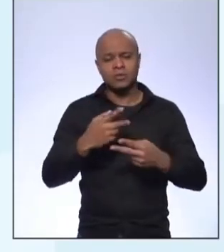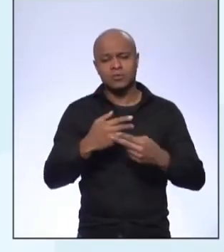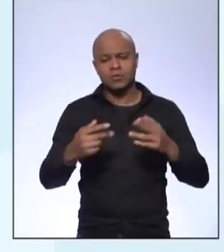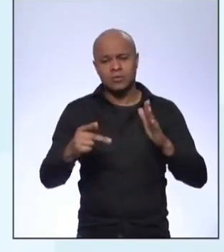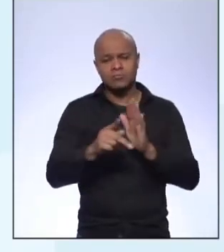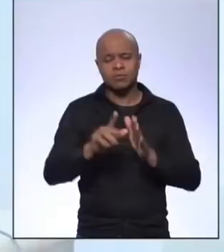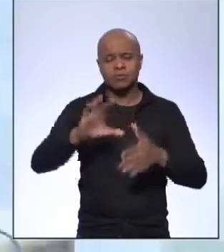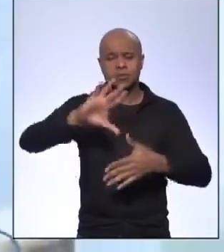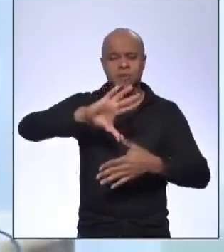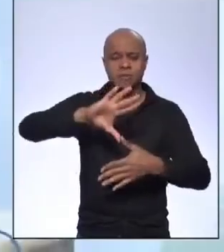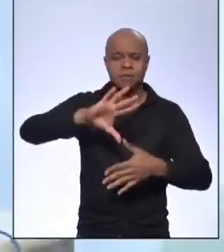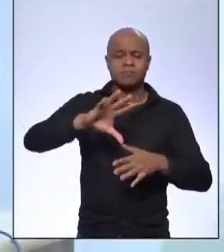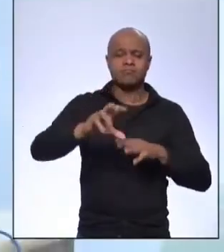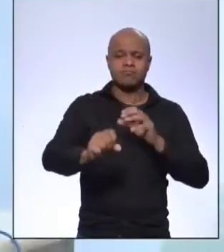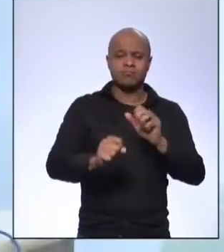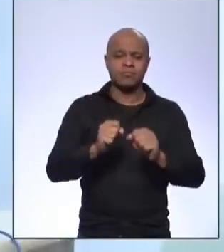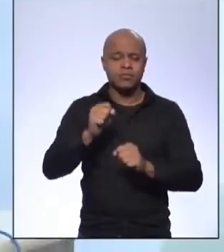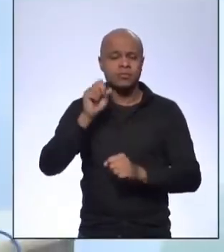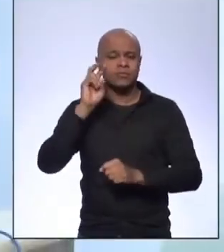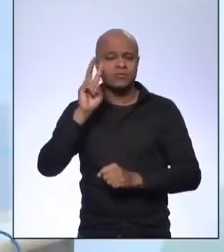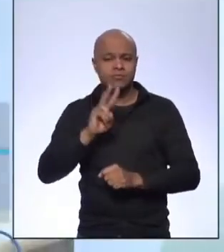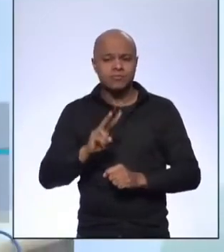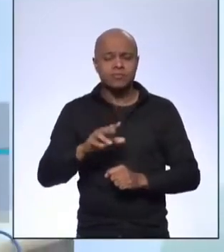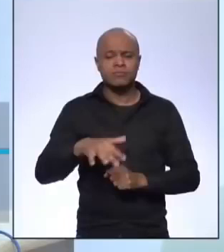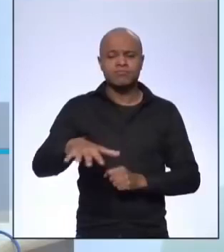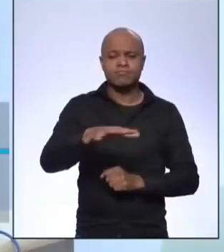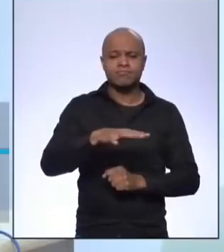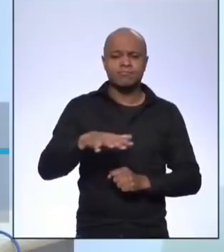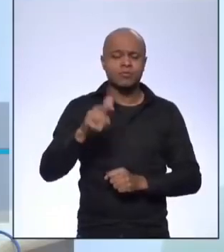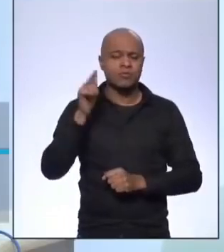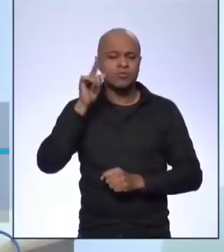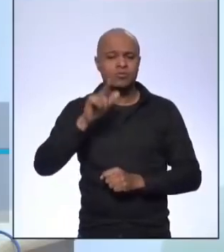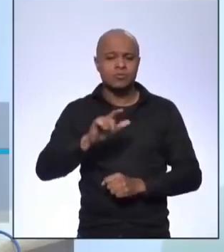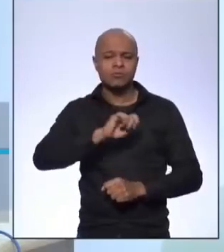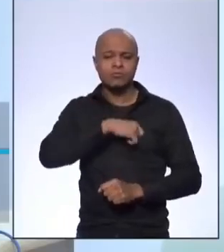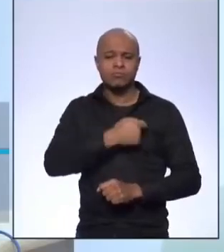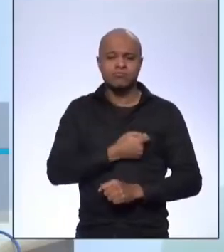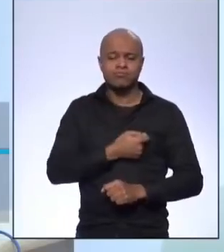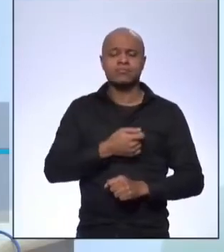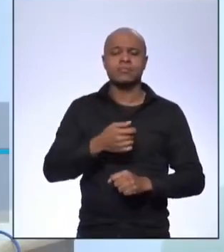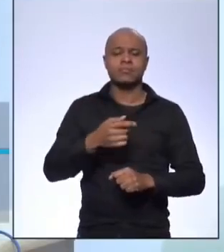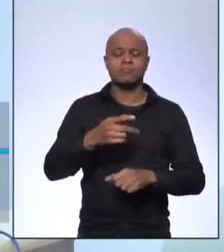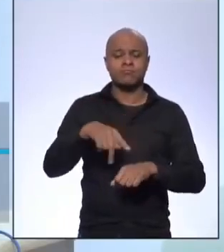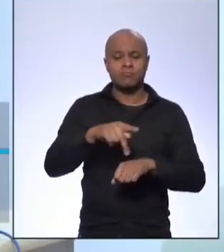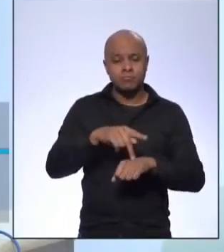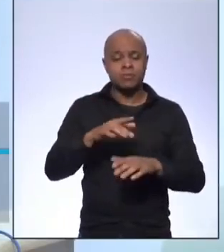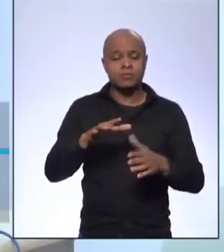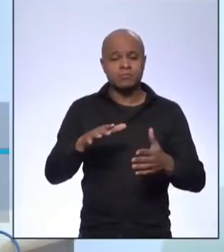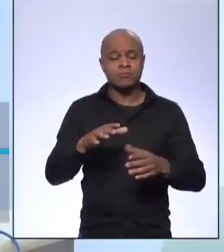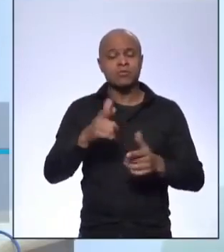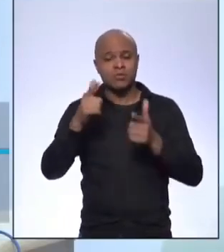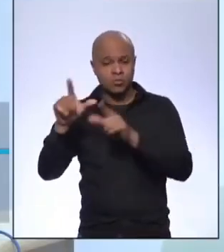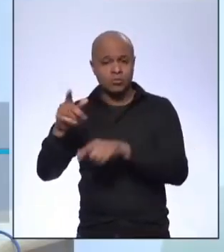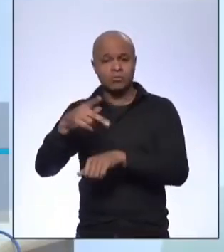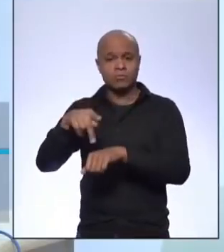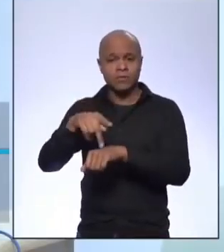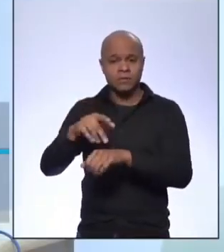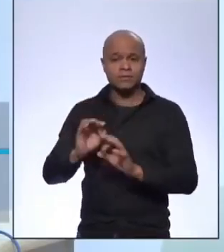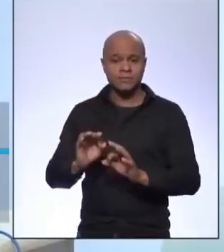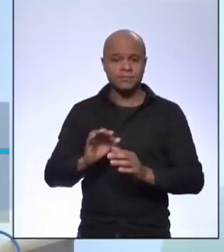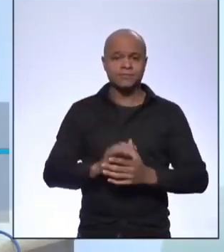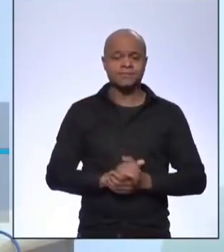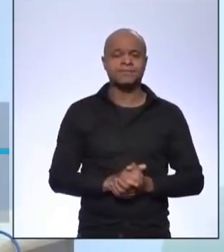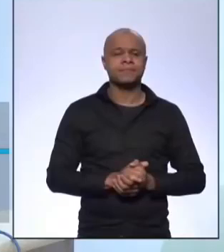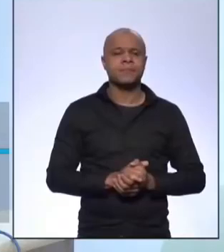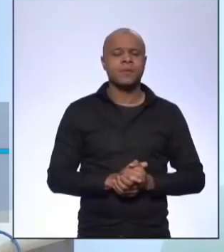a América tinha que foram exploradas aí pelos espanhóis no território mexicano, tá? Já